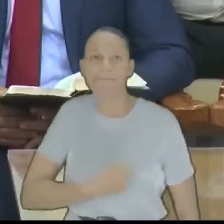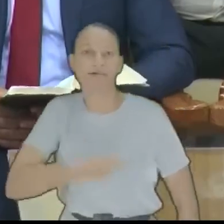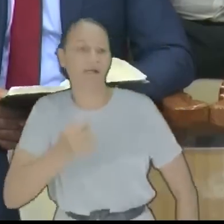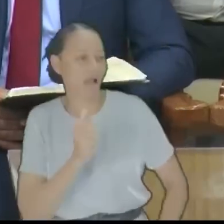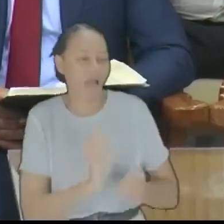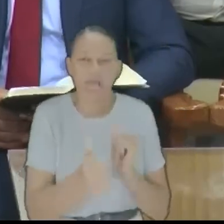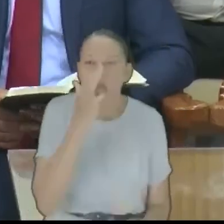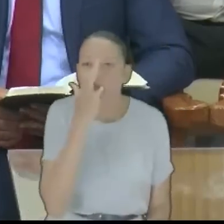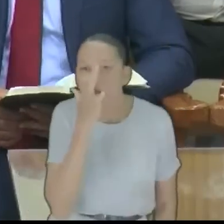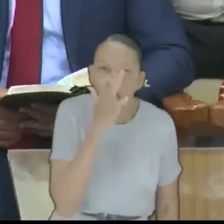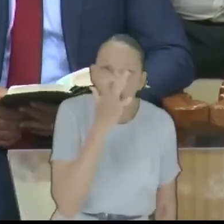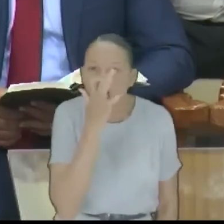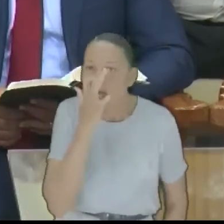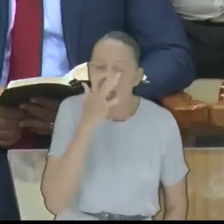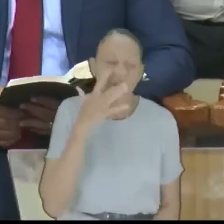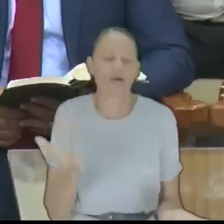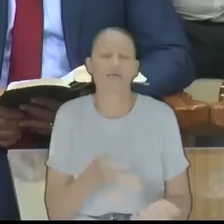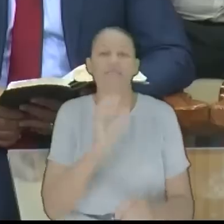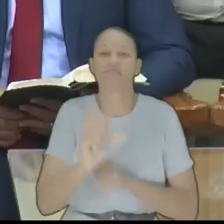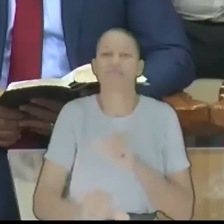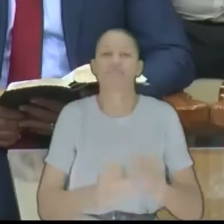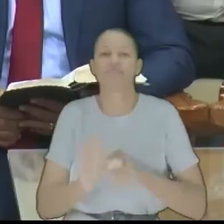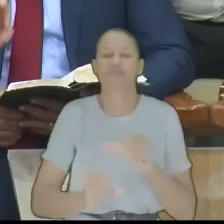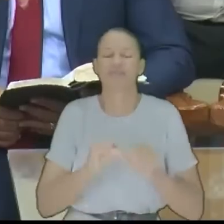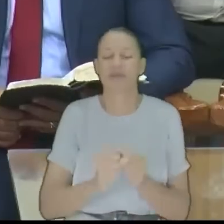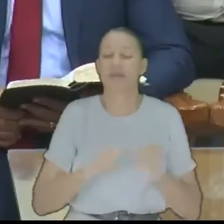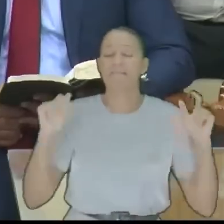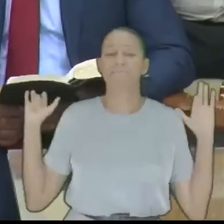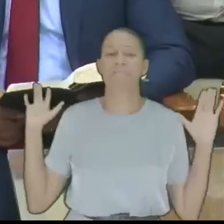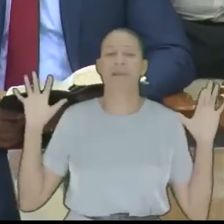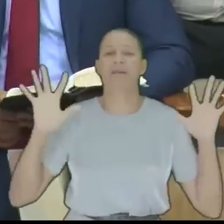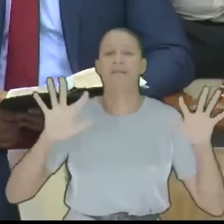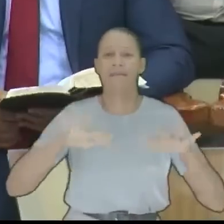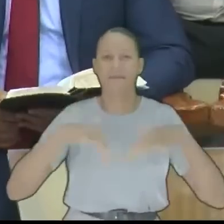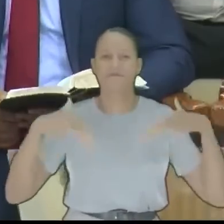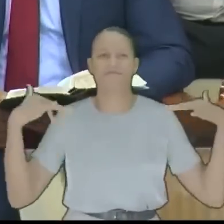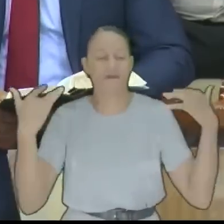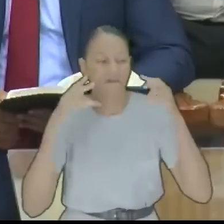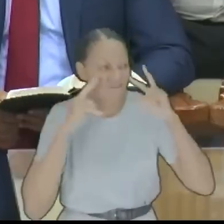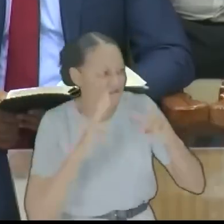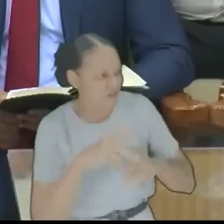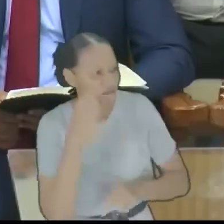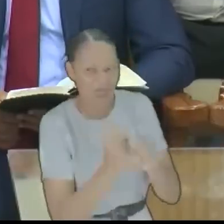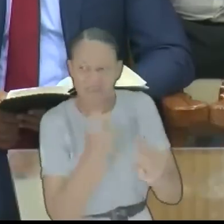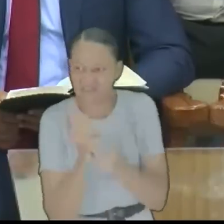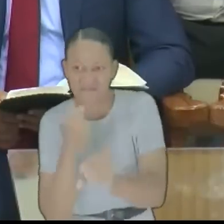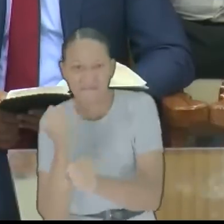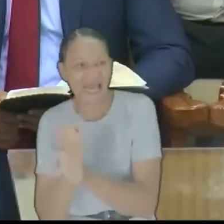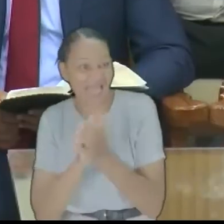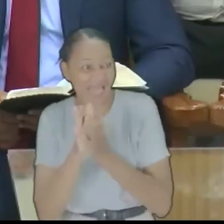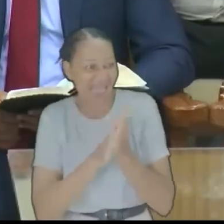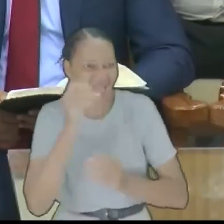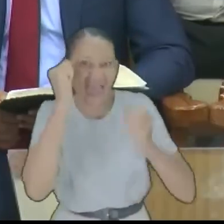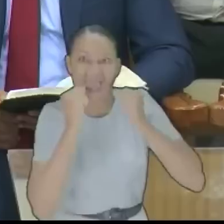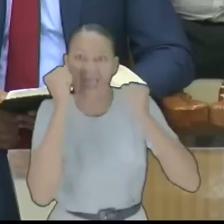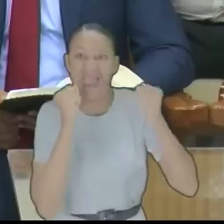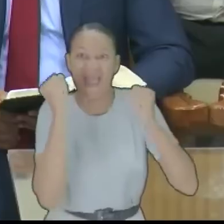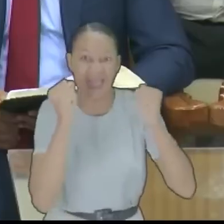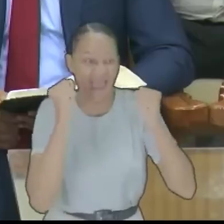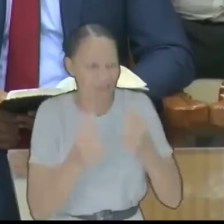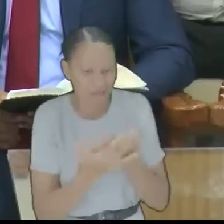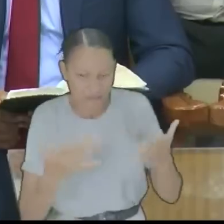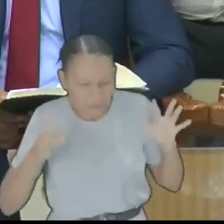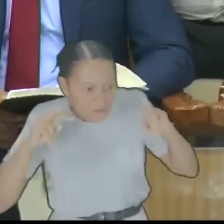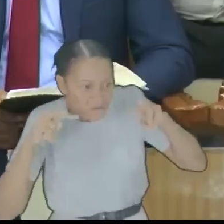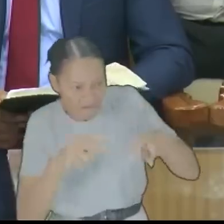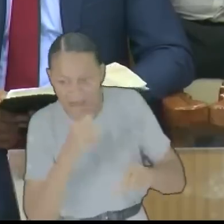de jogo de bola. Hoje em dia, as multidões iam com sede de sangue, as multidões iam com sede